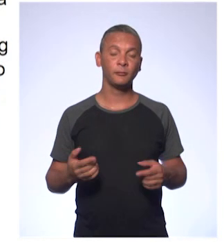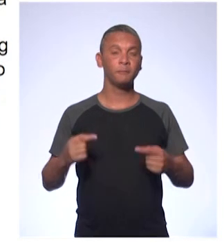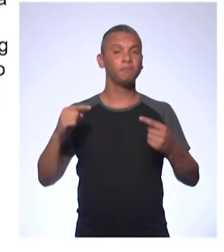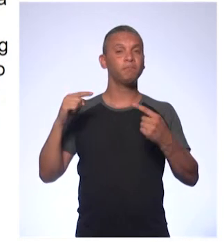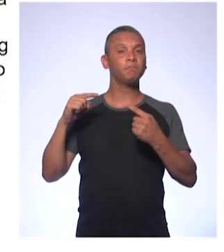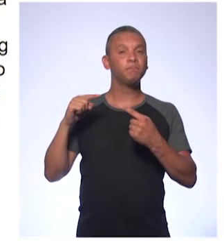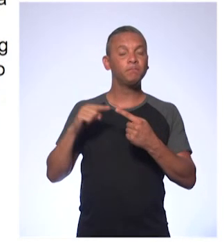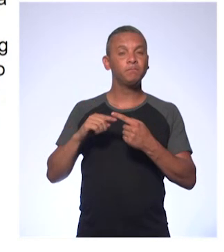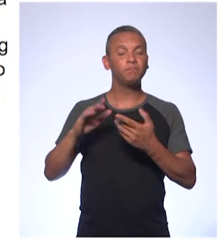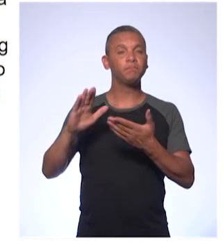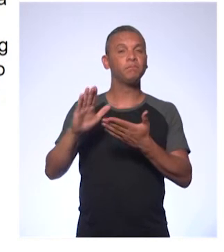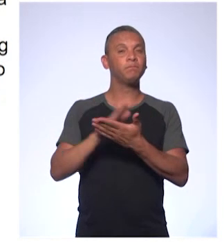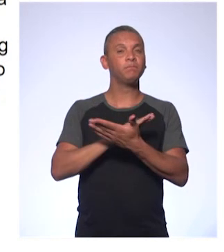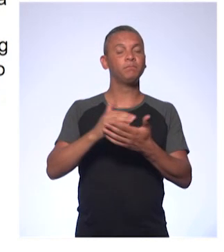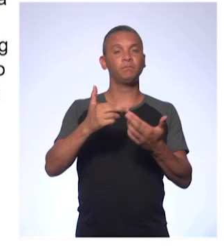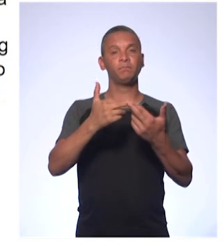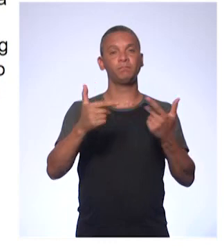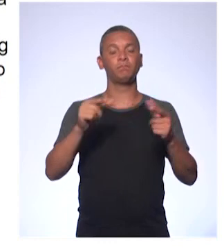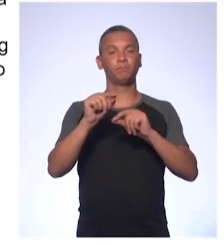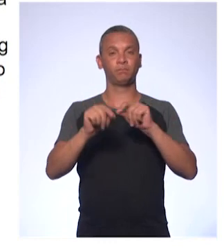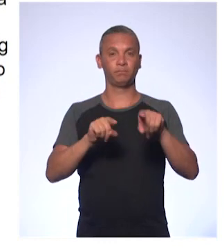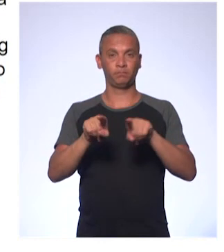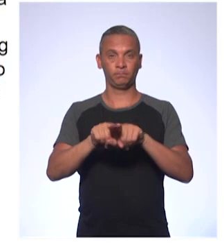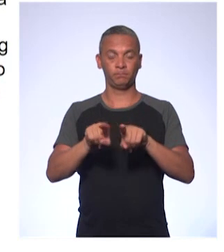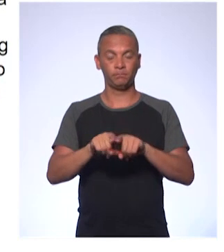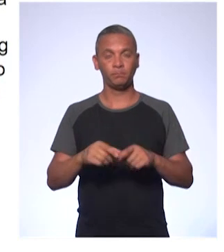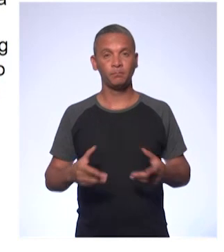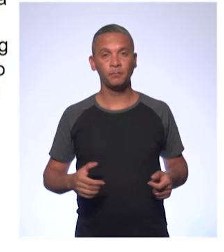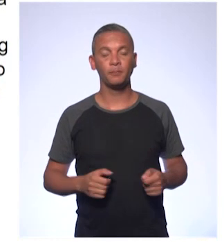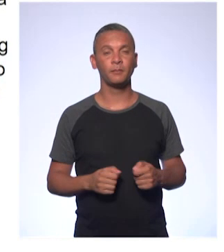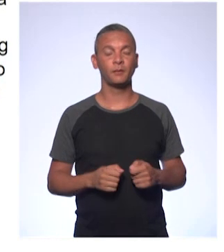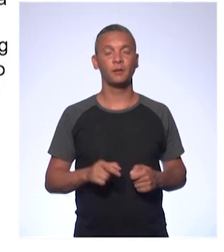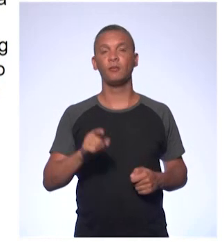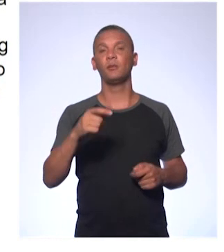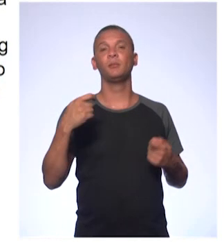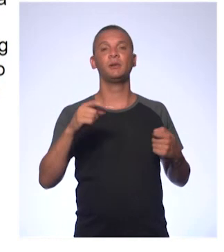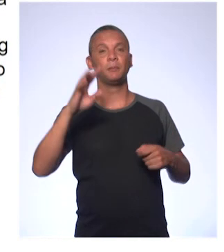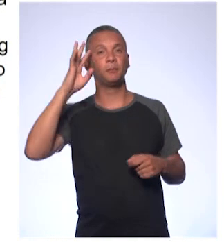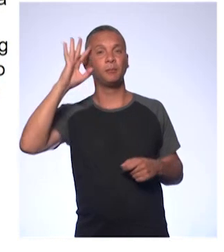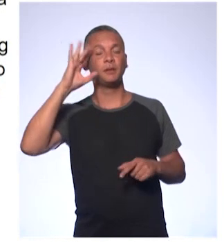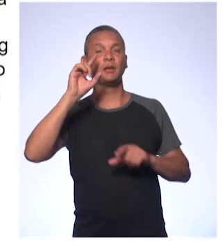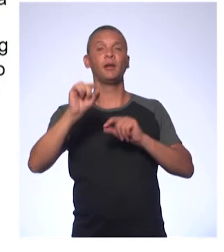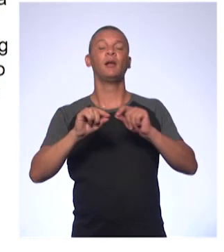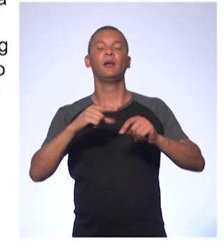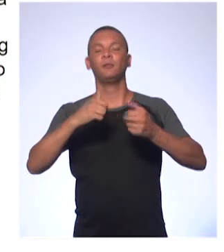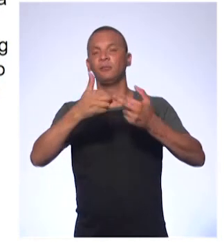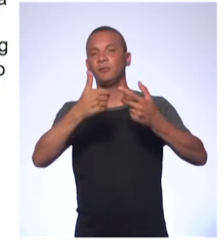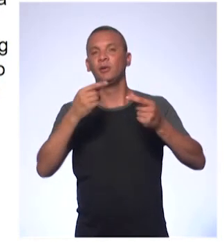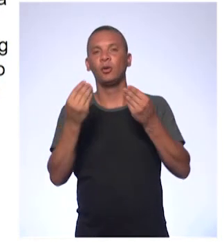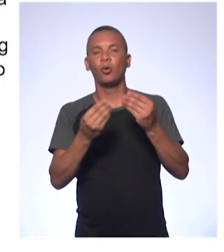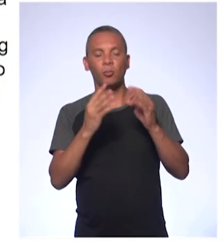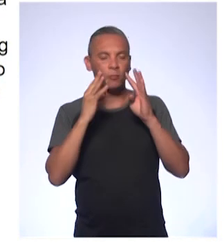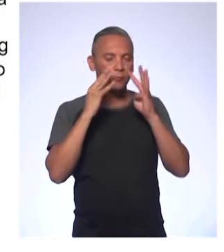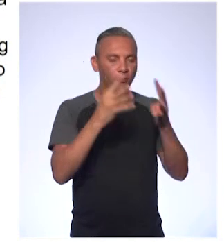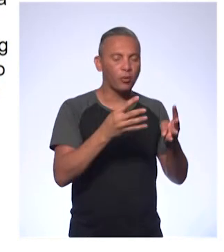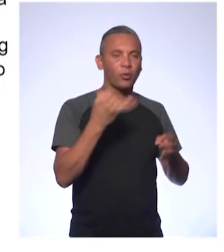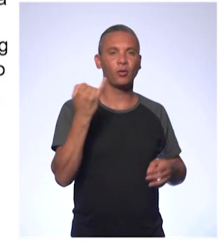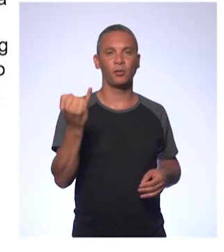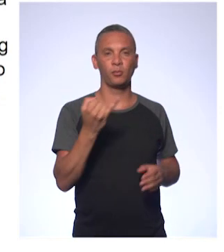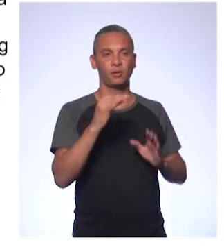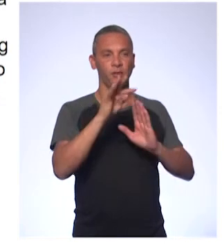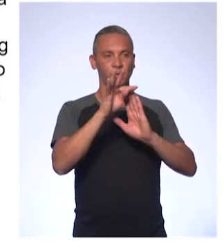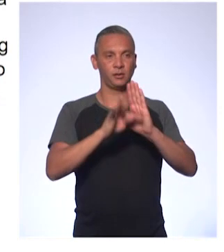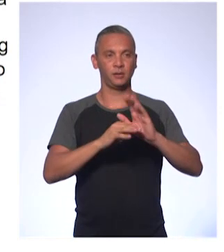destaca algumas partes, né? Então você tem que pensar um pouco nisso, né? Não fugir muito disso